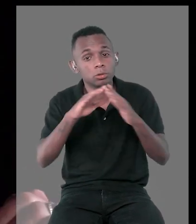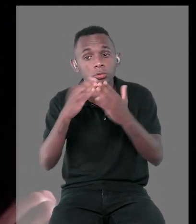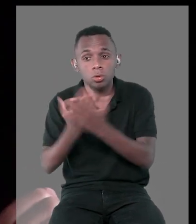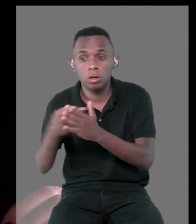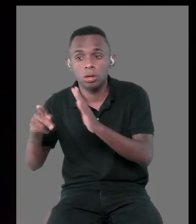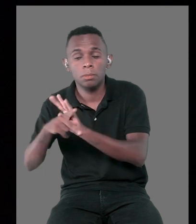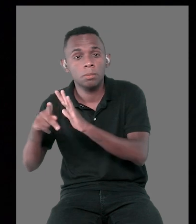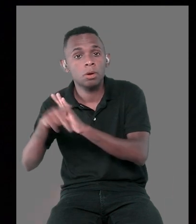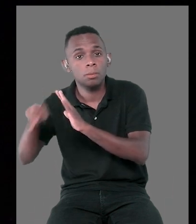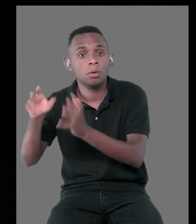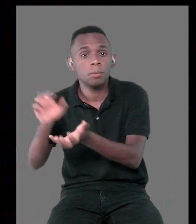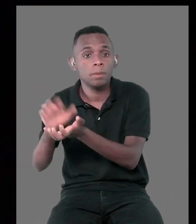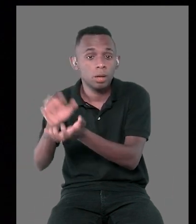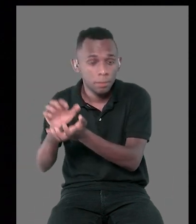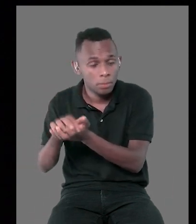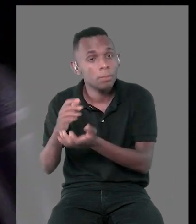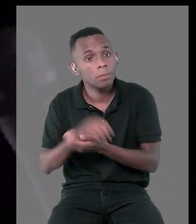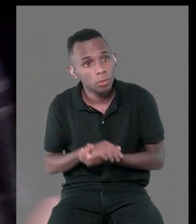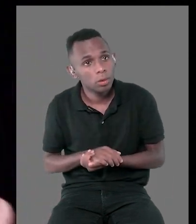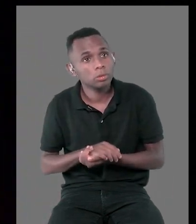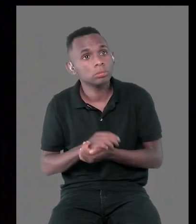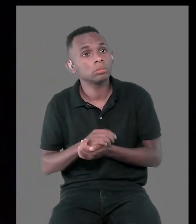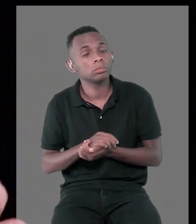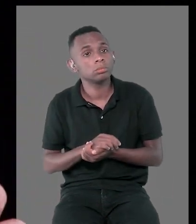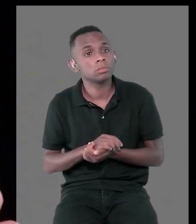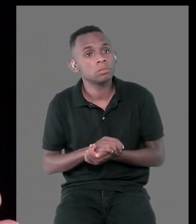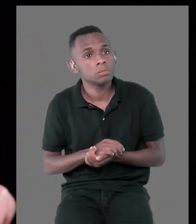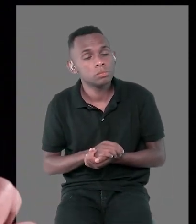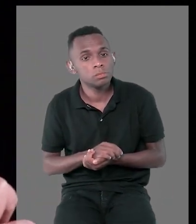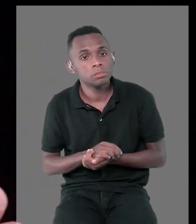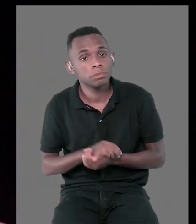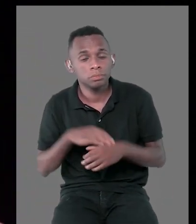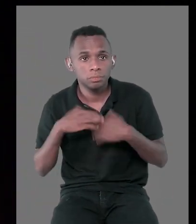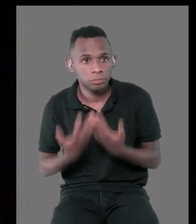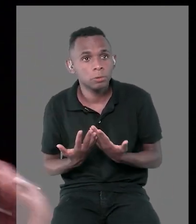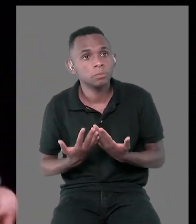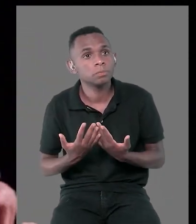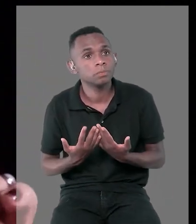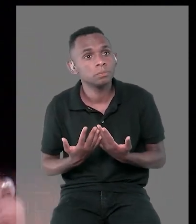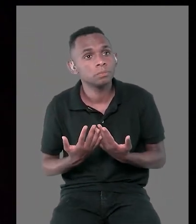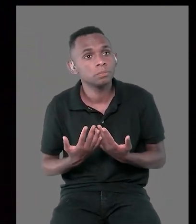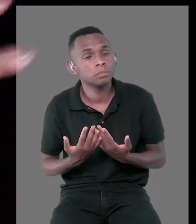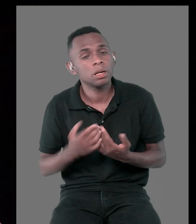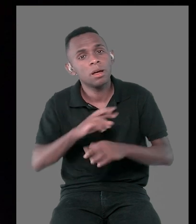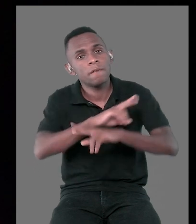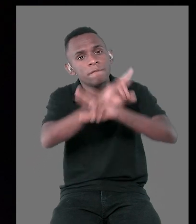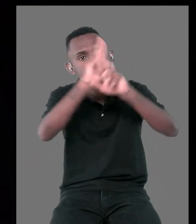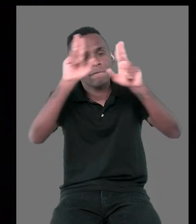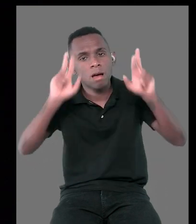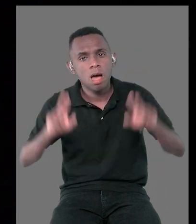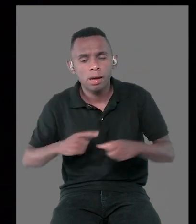Colégio Pernambucano, que foi depositada lá no Moisés Chivardes. Tá? Então, é isso. Então, são